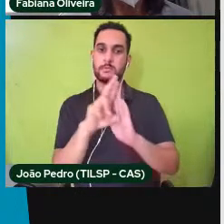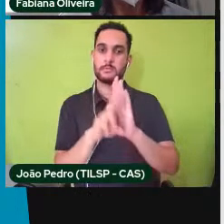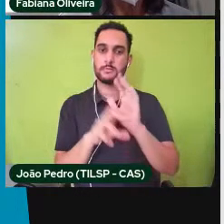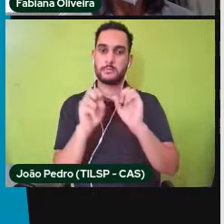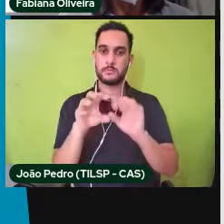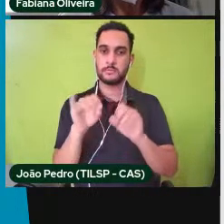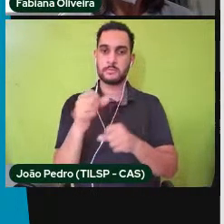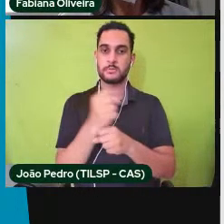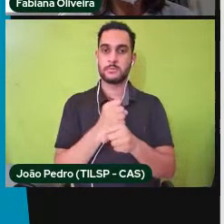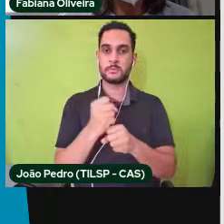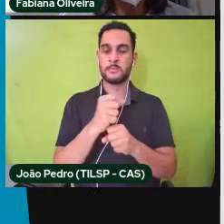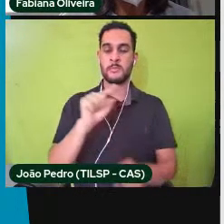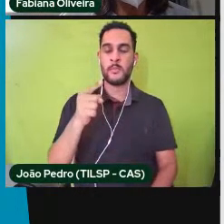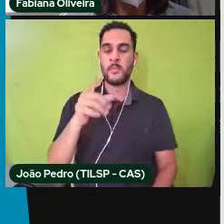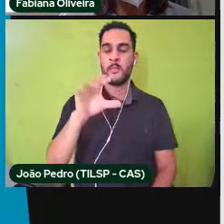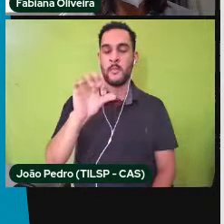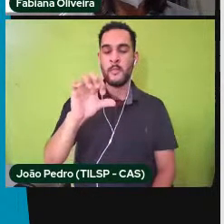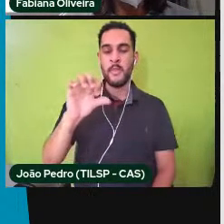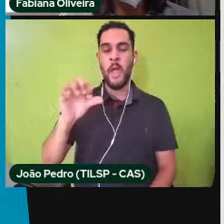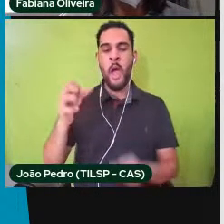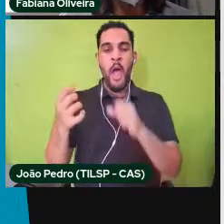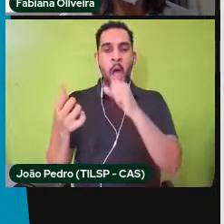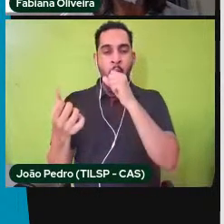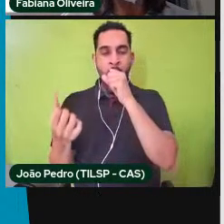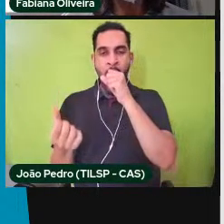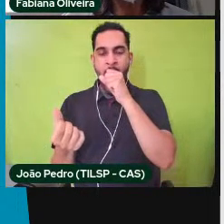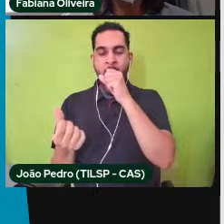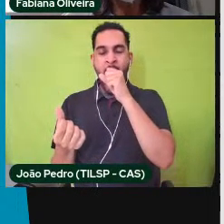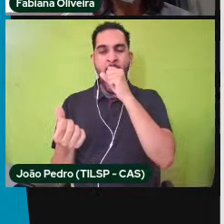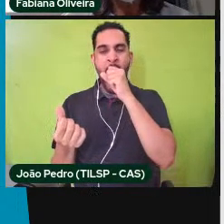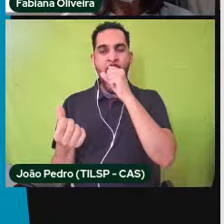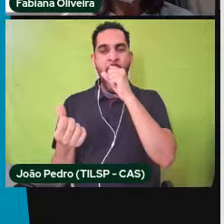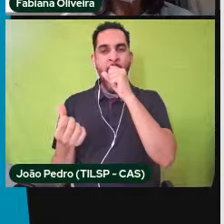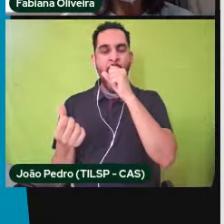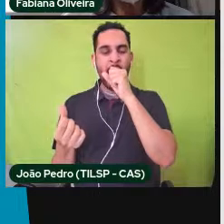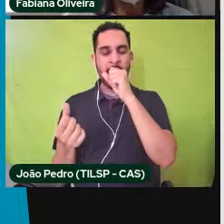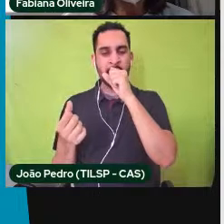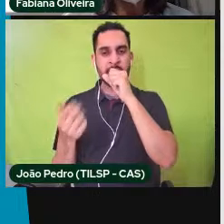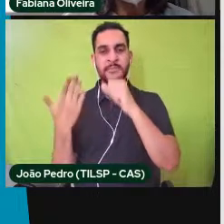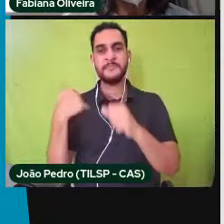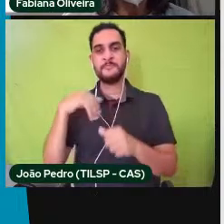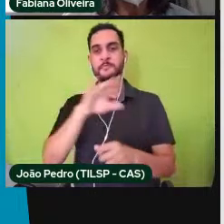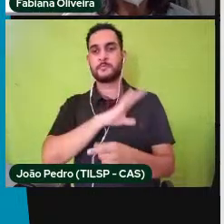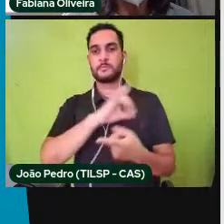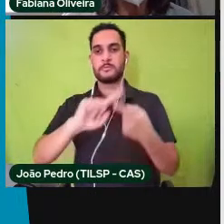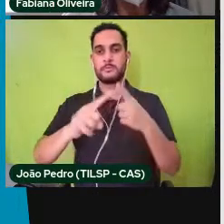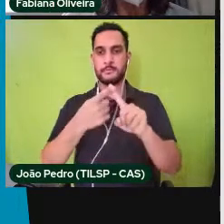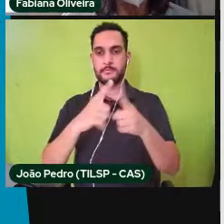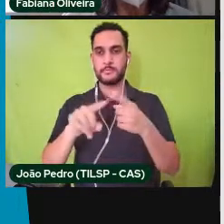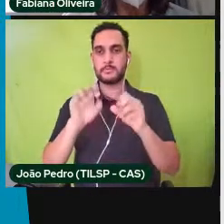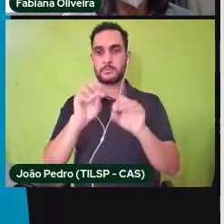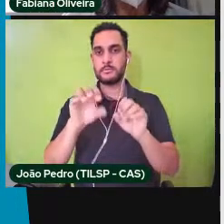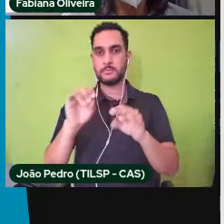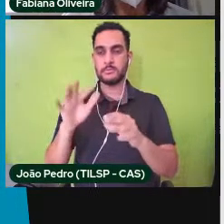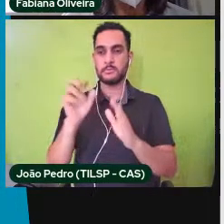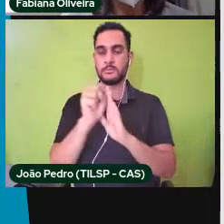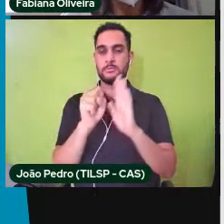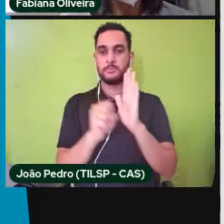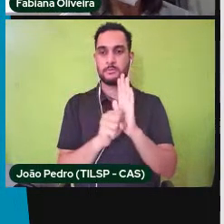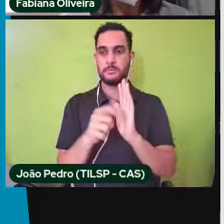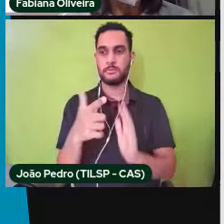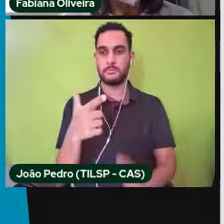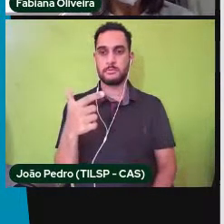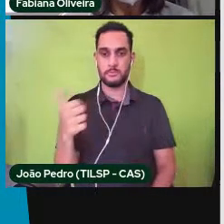96, sobre educação para o século XXI, em que Jacques Delors era diretor da